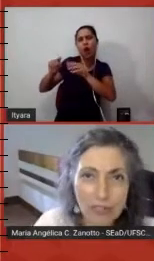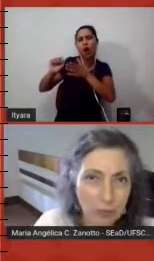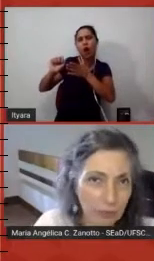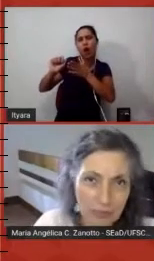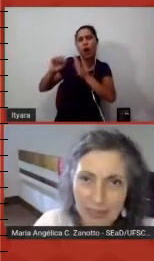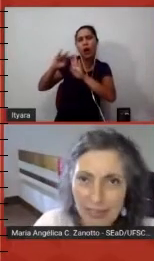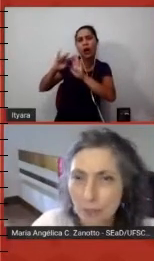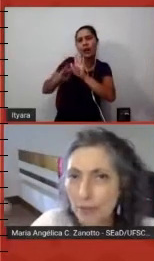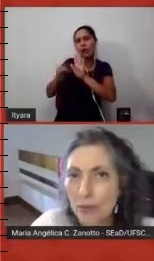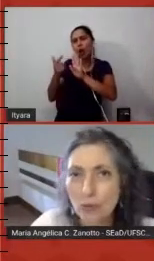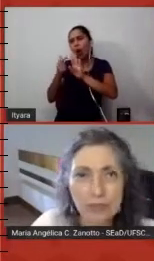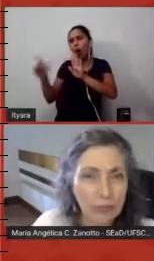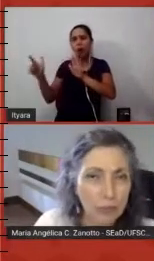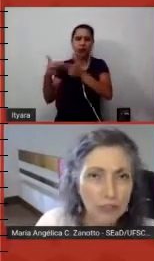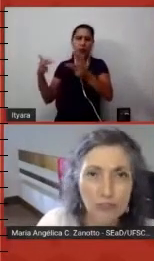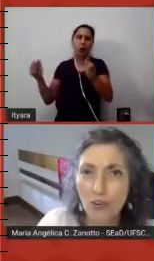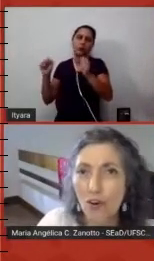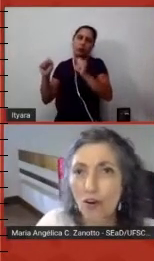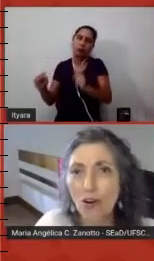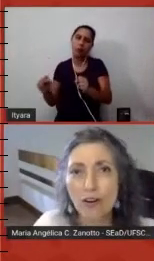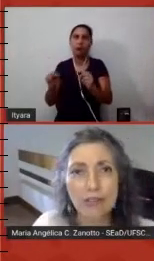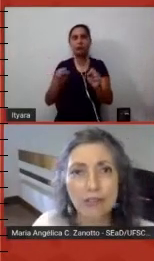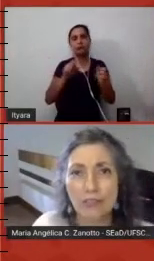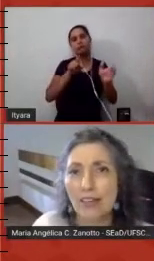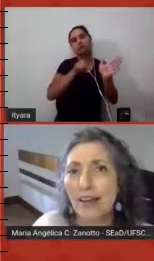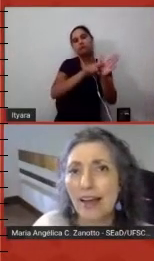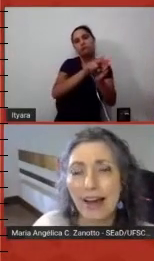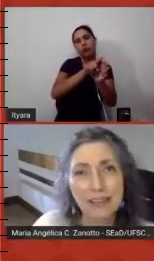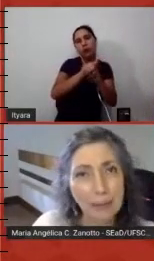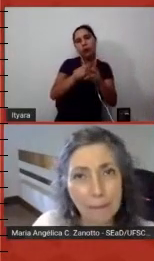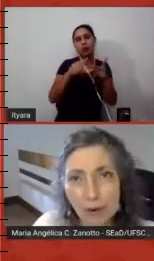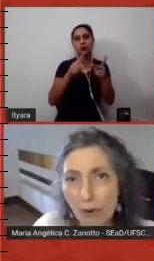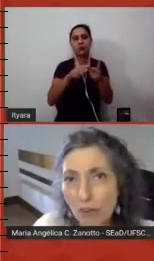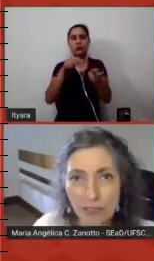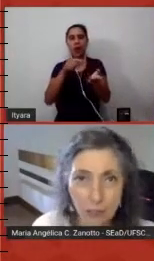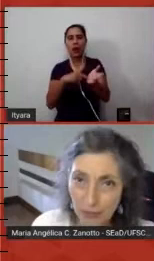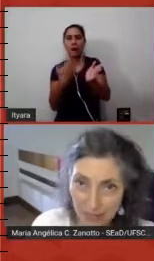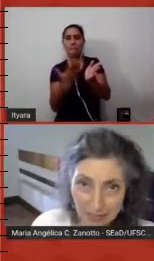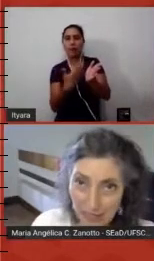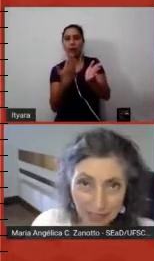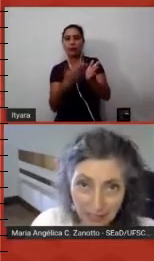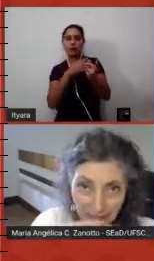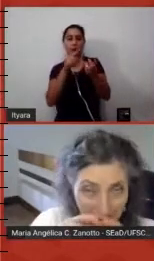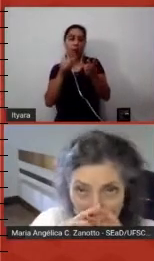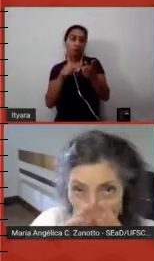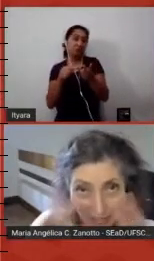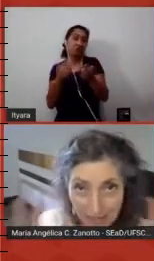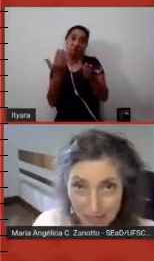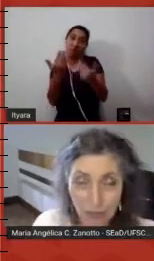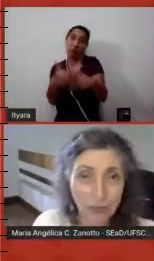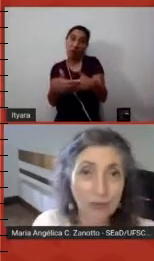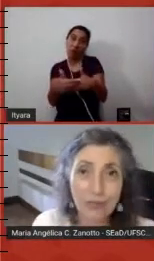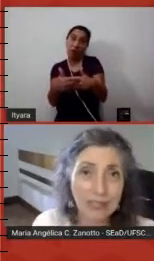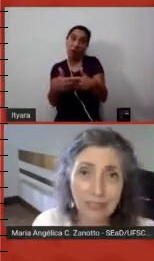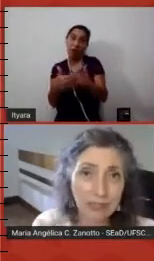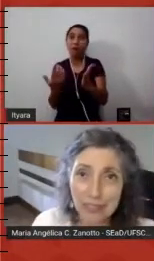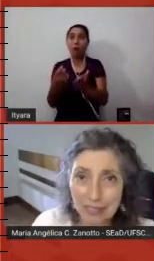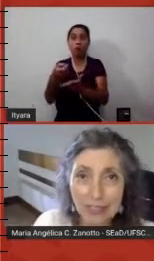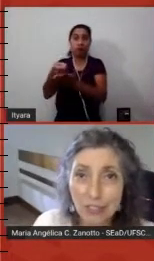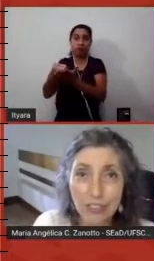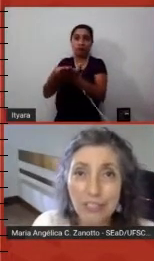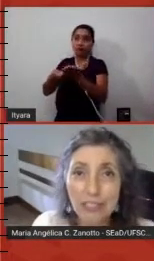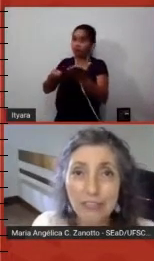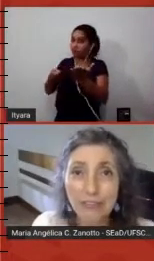de outras possibilidades, perguntas, portfólios, até provas podem ser, até dissertações,